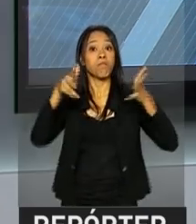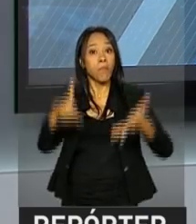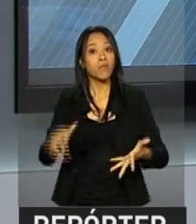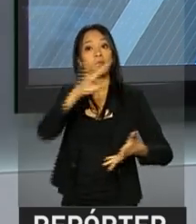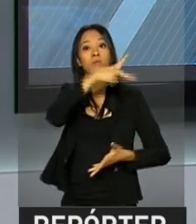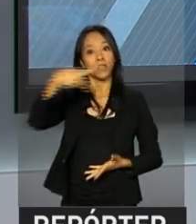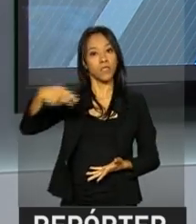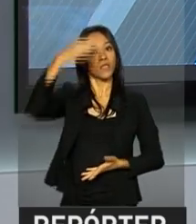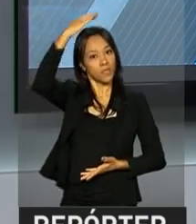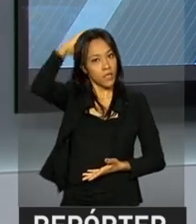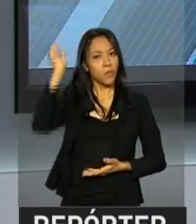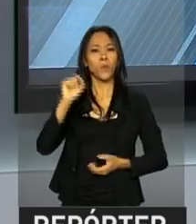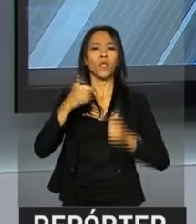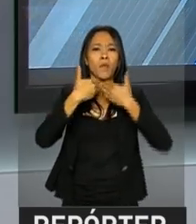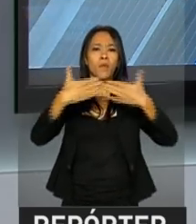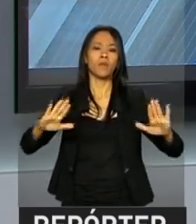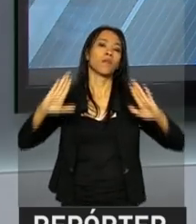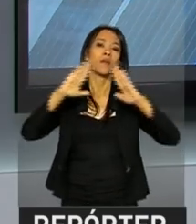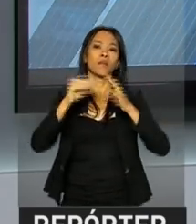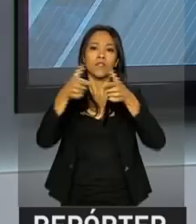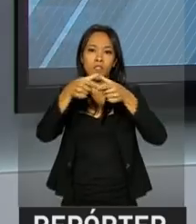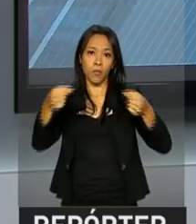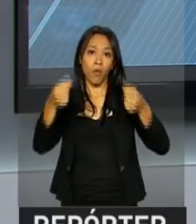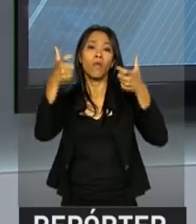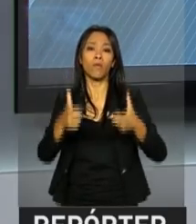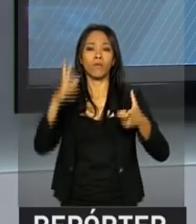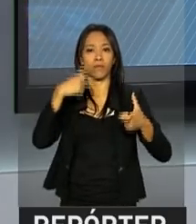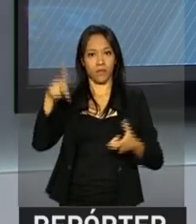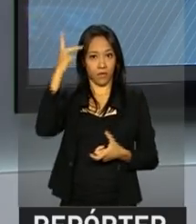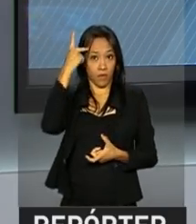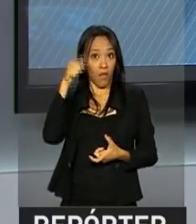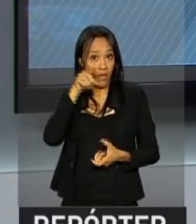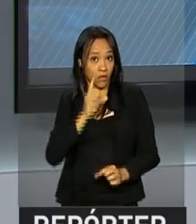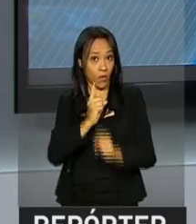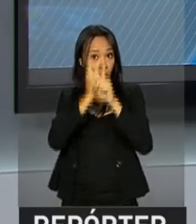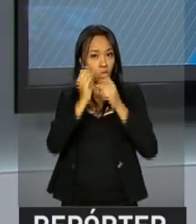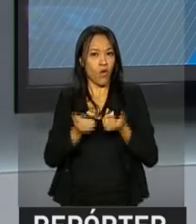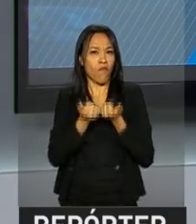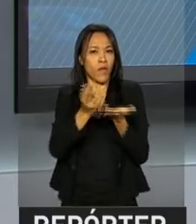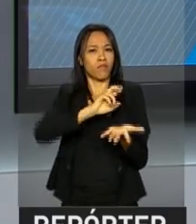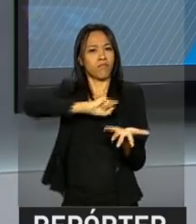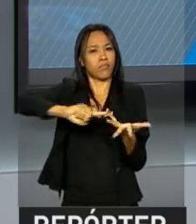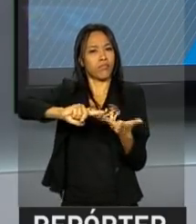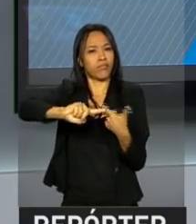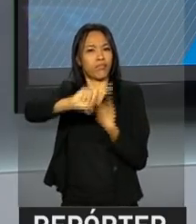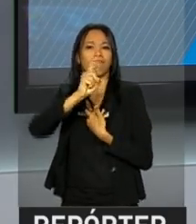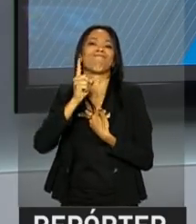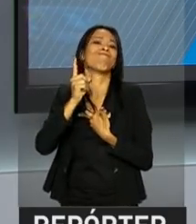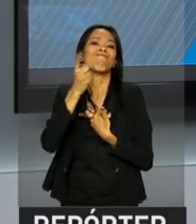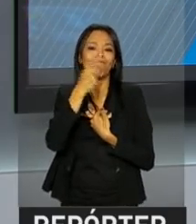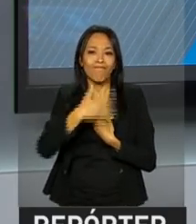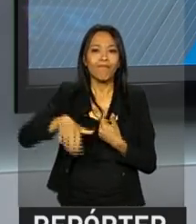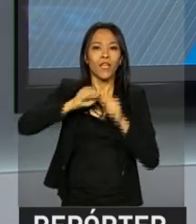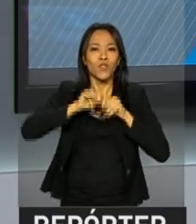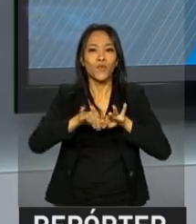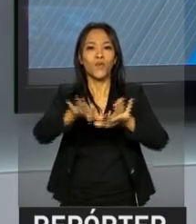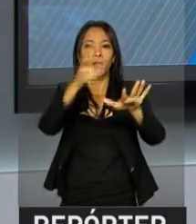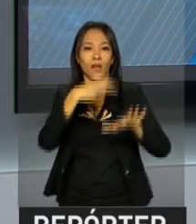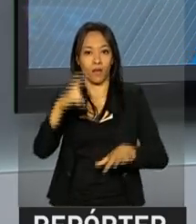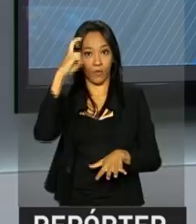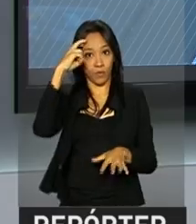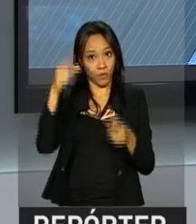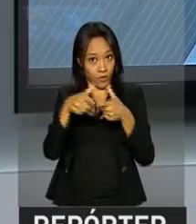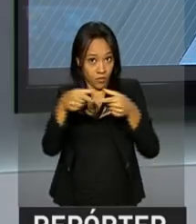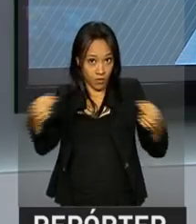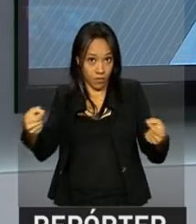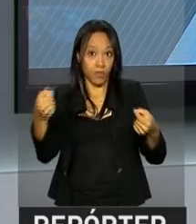do presidente Michel Temer na abertura da Casa Japão em São Paulo. O evento oferece uma série de atrações para divulgar a